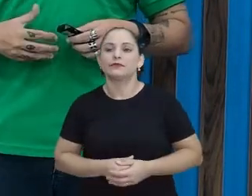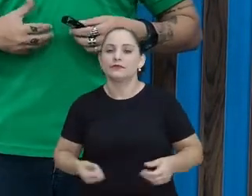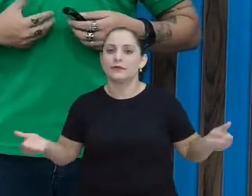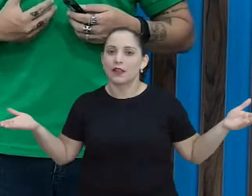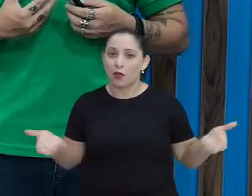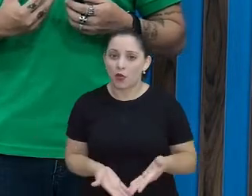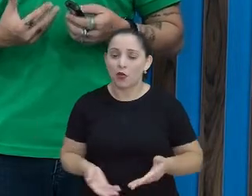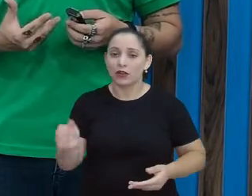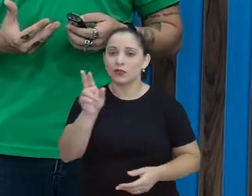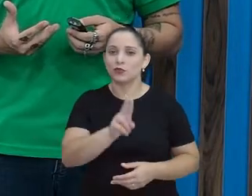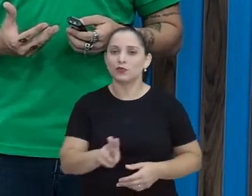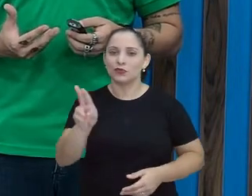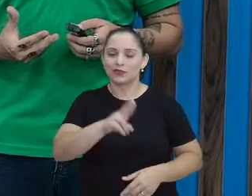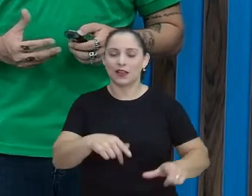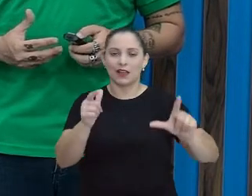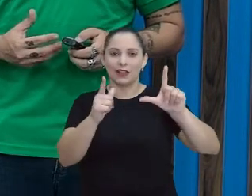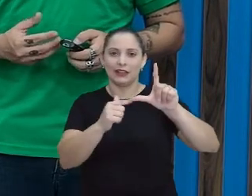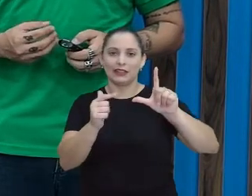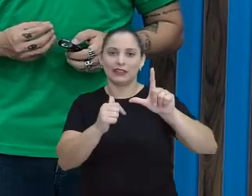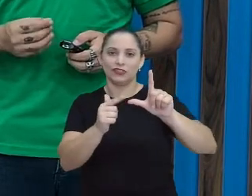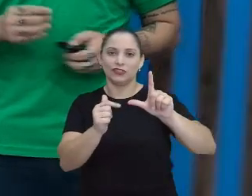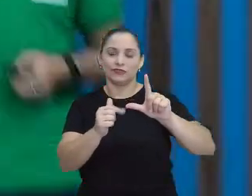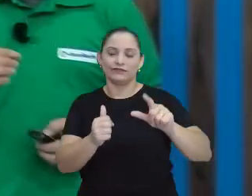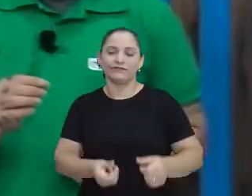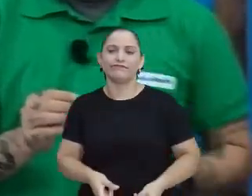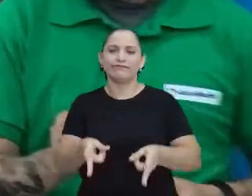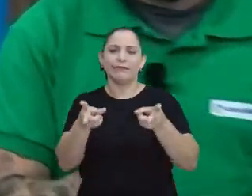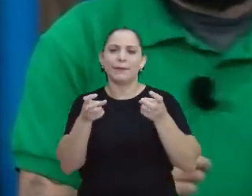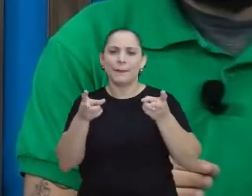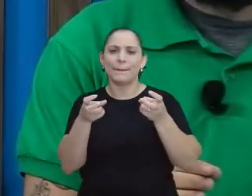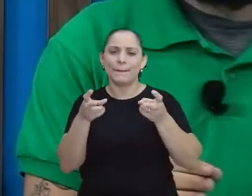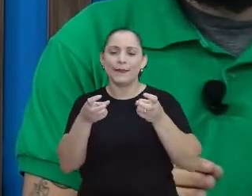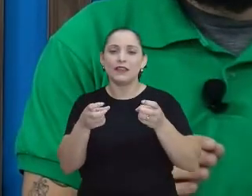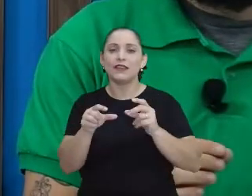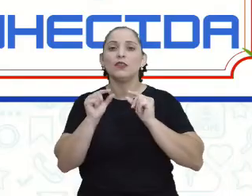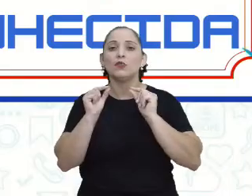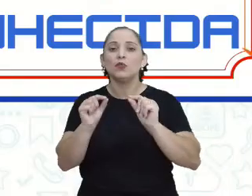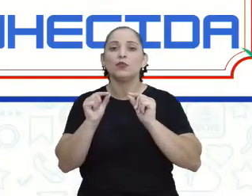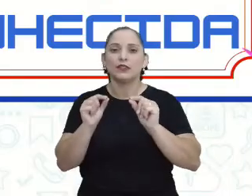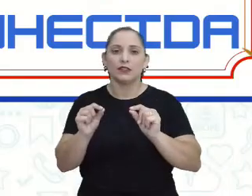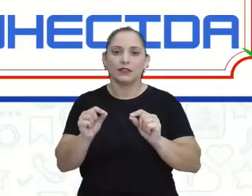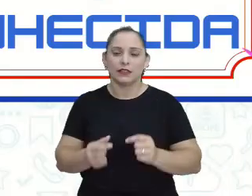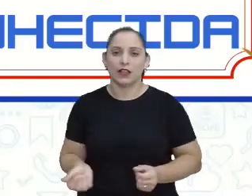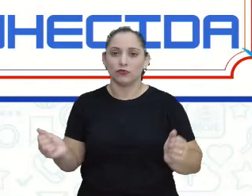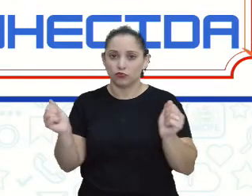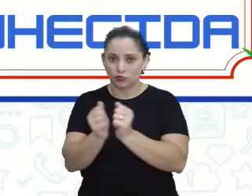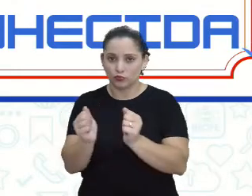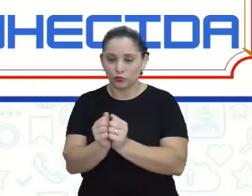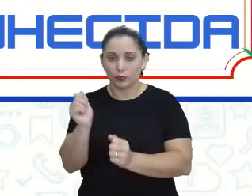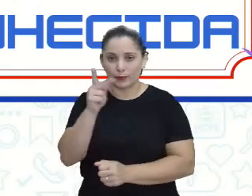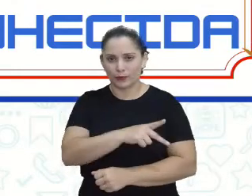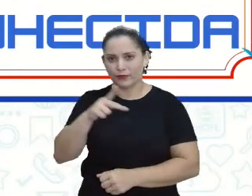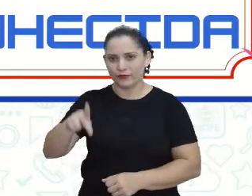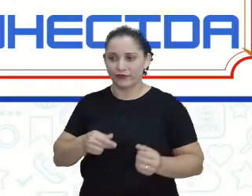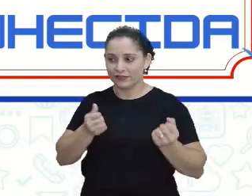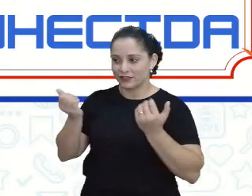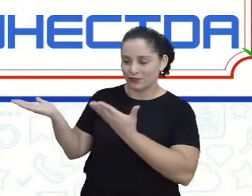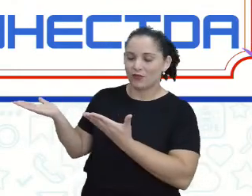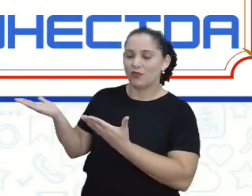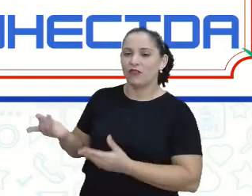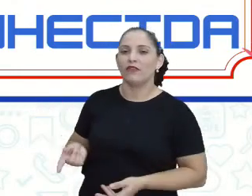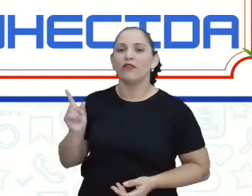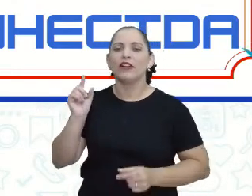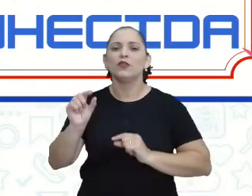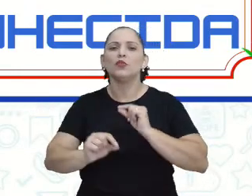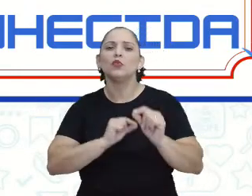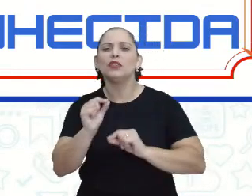letras, e essas letras aí, a gente vai perceber que nesse primeiro momento, eu e o professor Pedro, a gente não vai fazer muita distinção